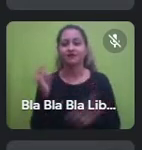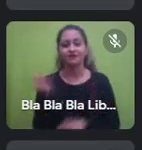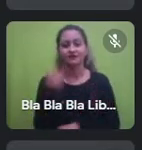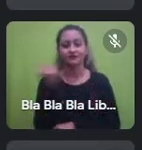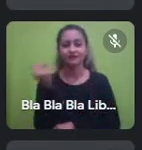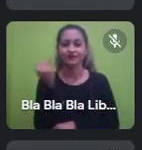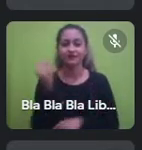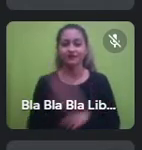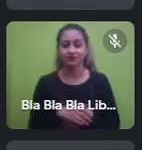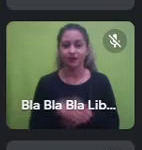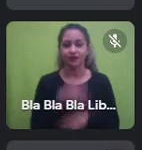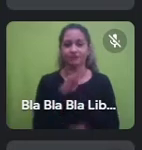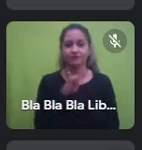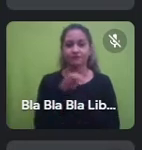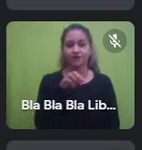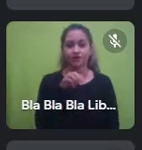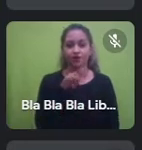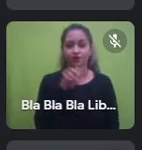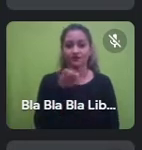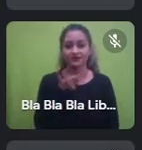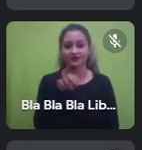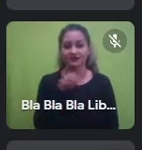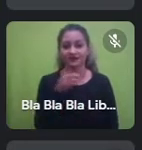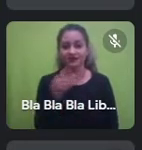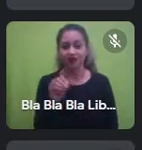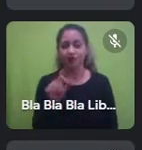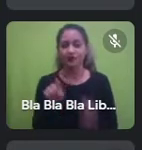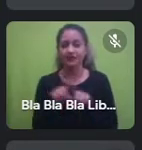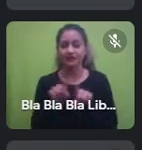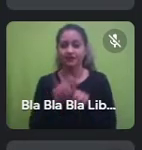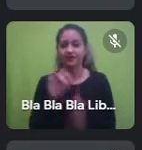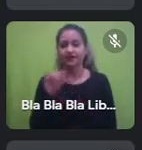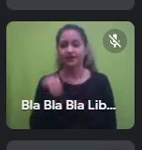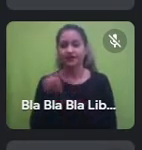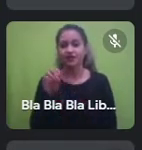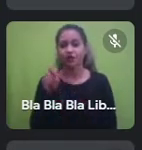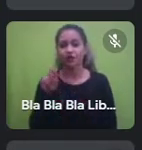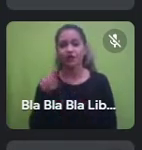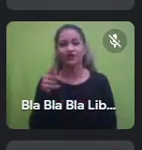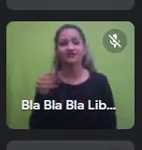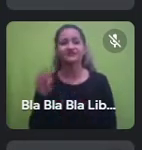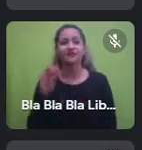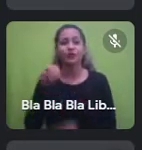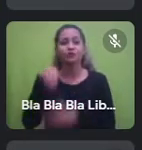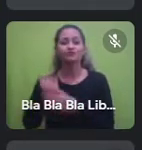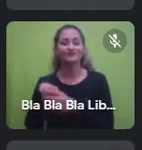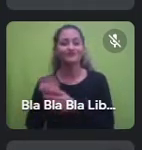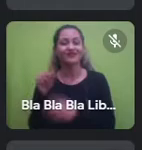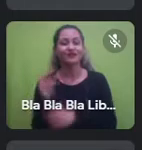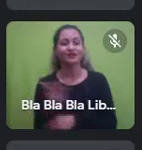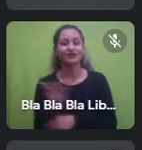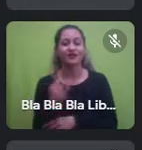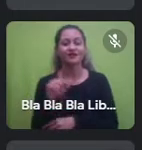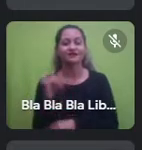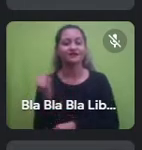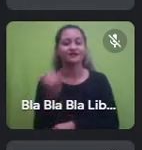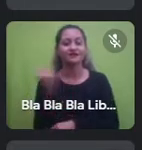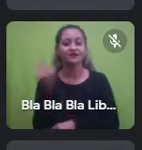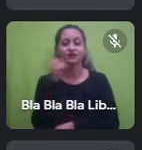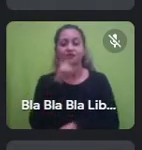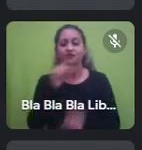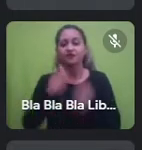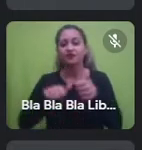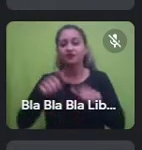Bioacumulação e bioconcentração, né? Termos que a gente vai ver mais adiante, que são fatores importantes de nós